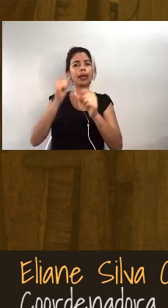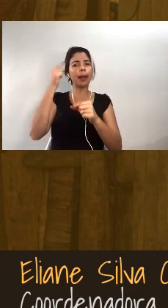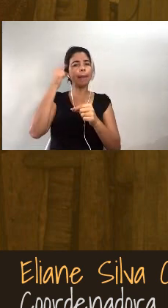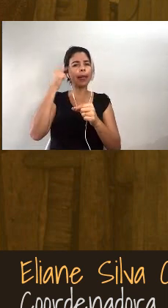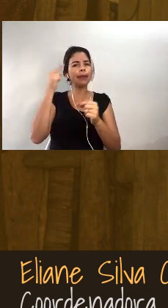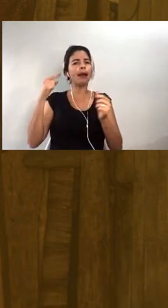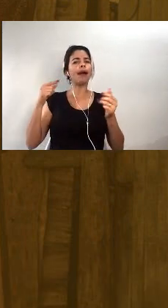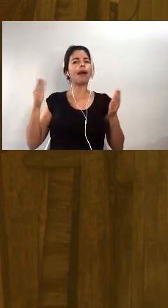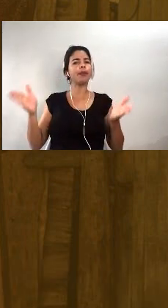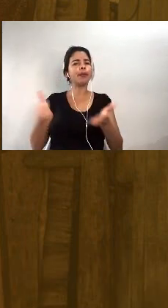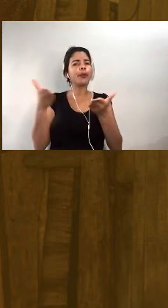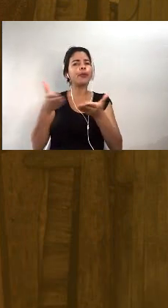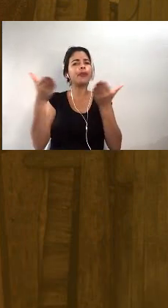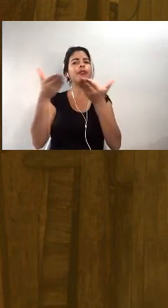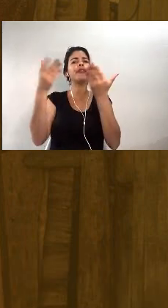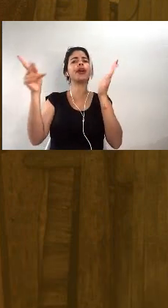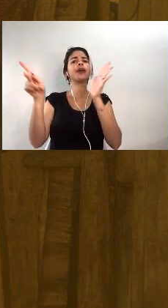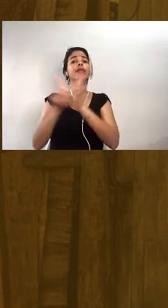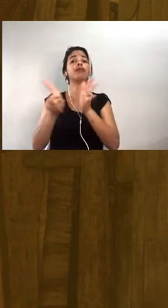promover, fomentar, né,